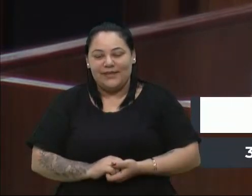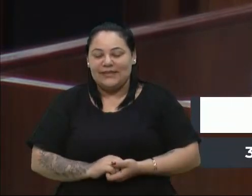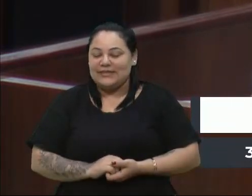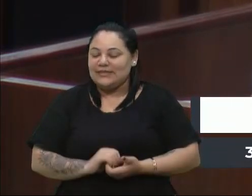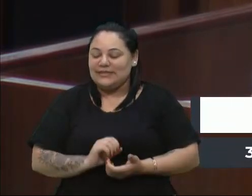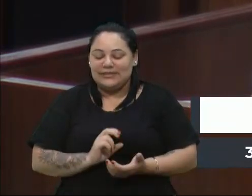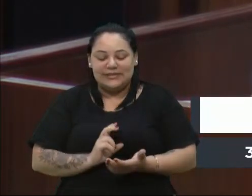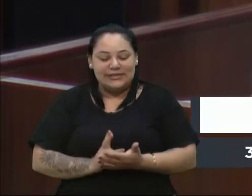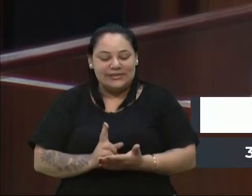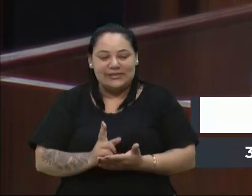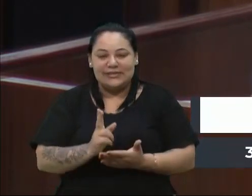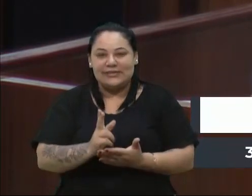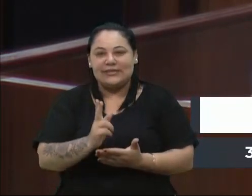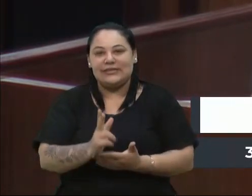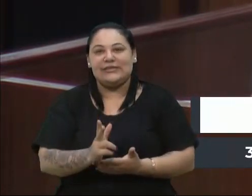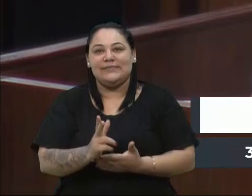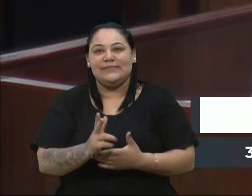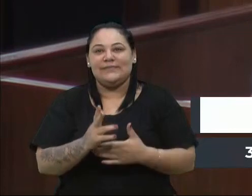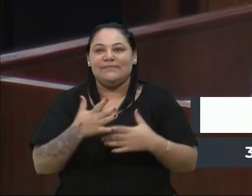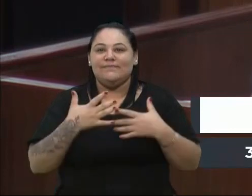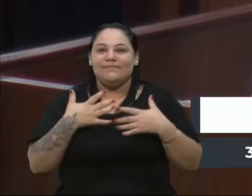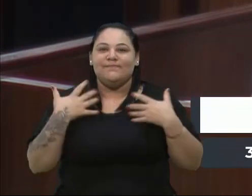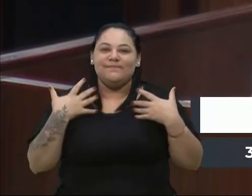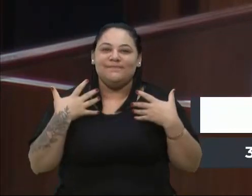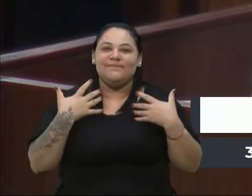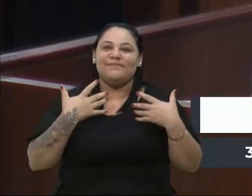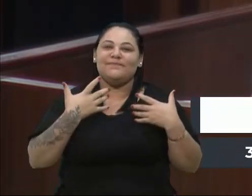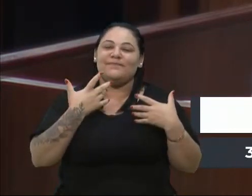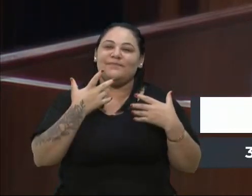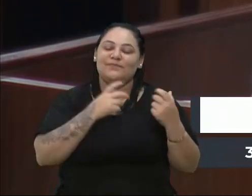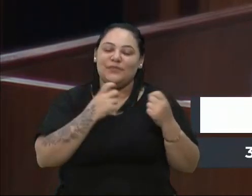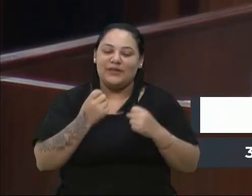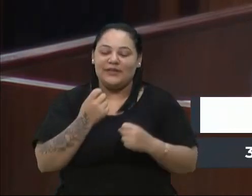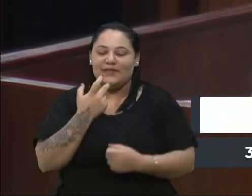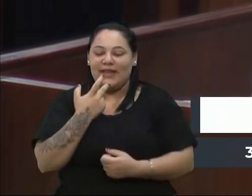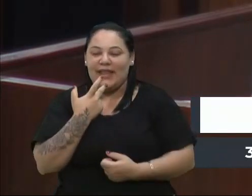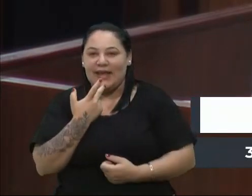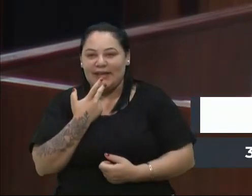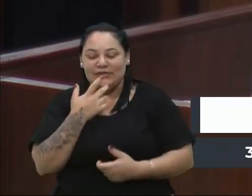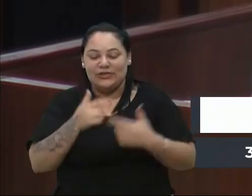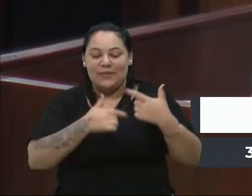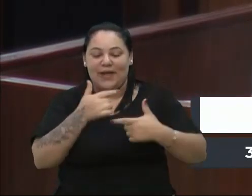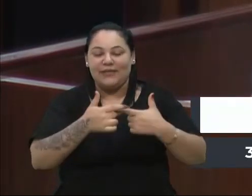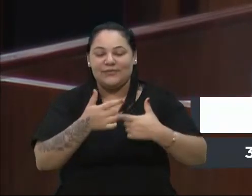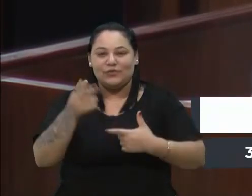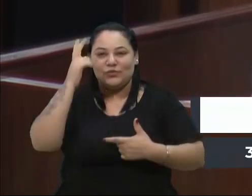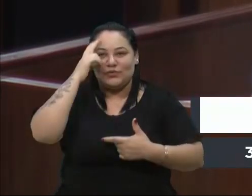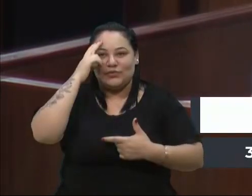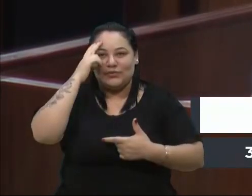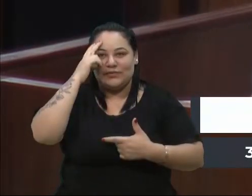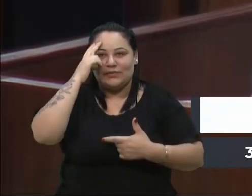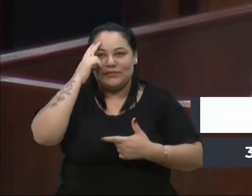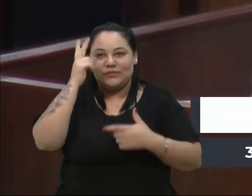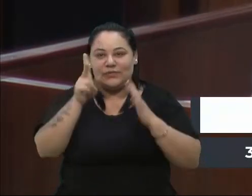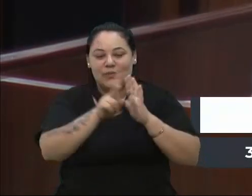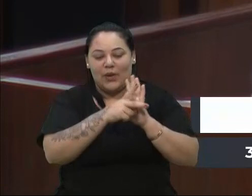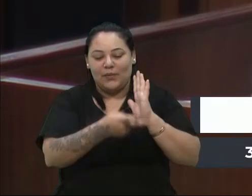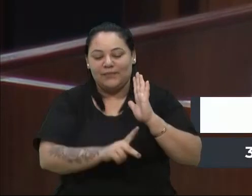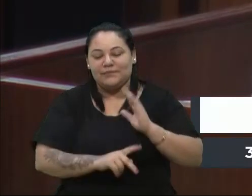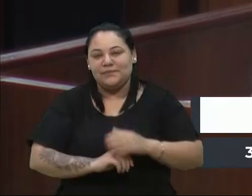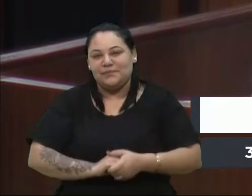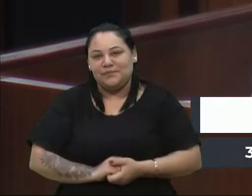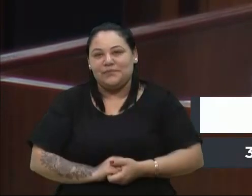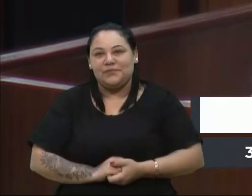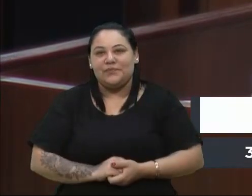poder divulgar e falar sobre produção artística e trabalhos culturais da cidade. Eu queria muito poder ter